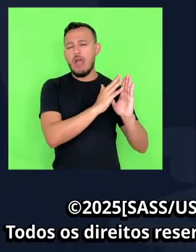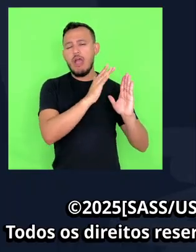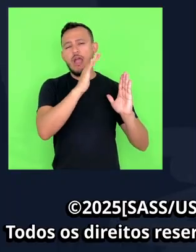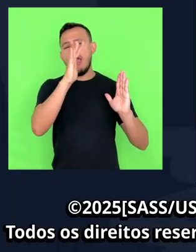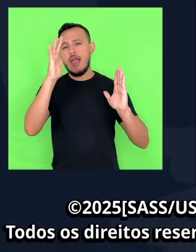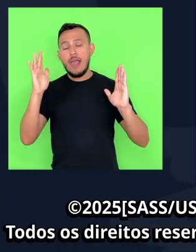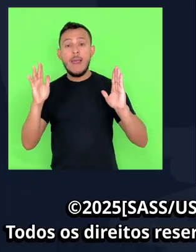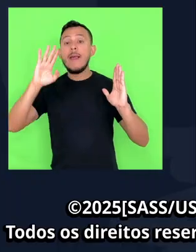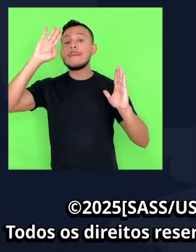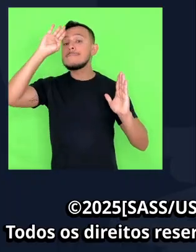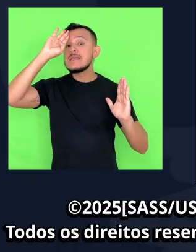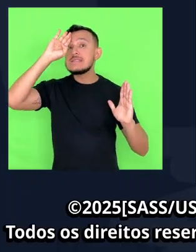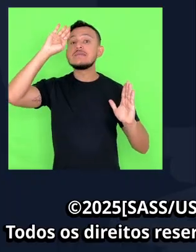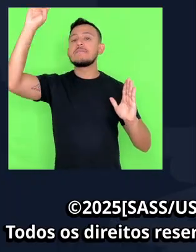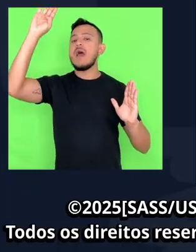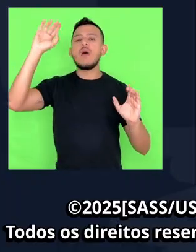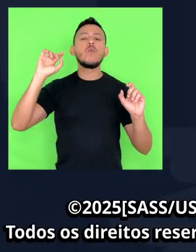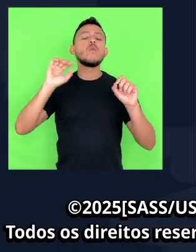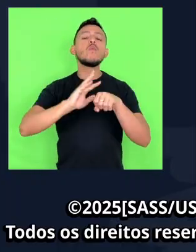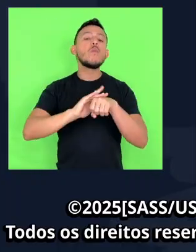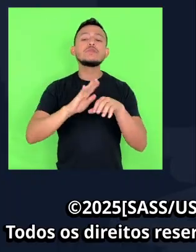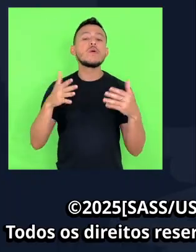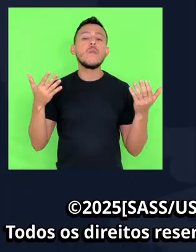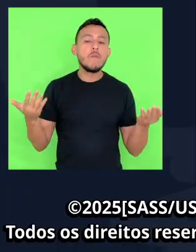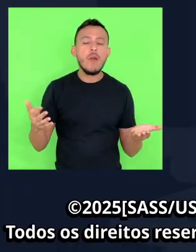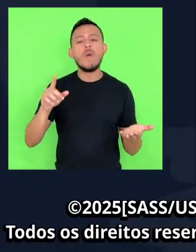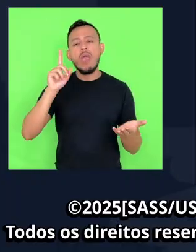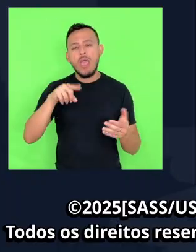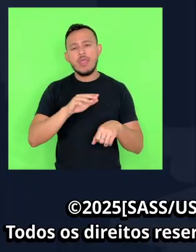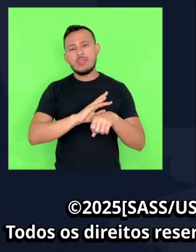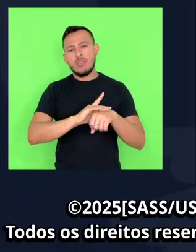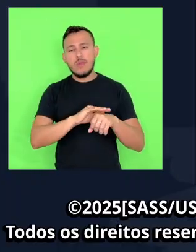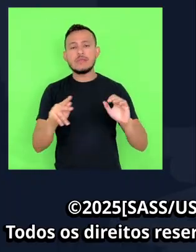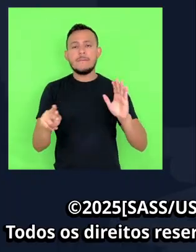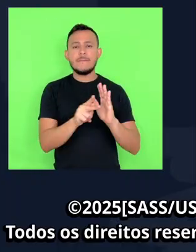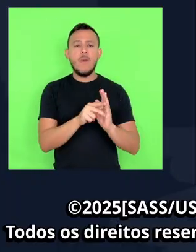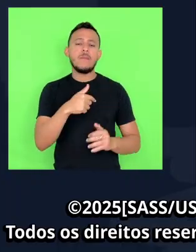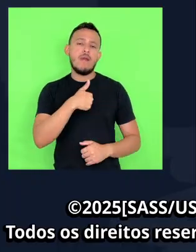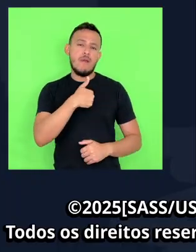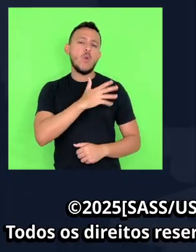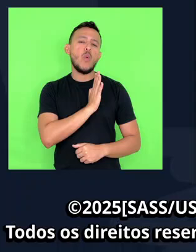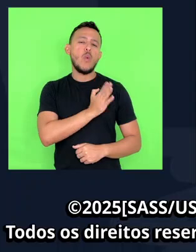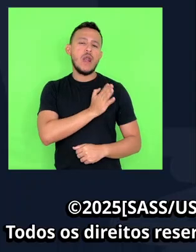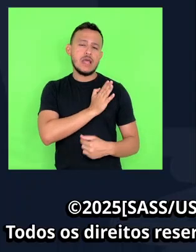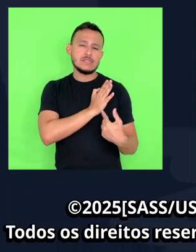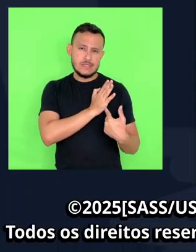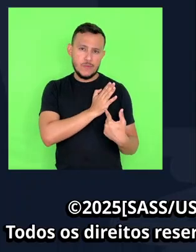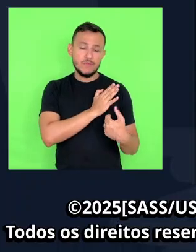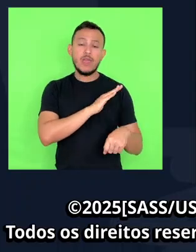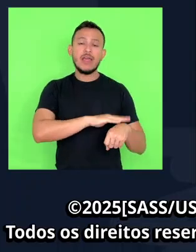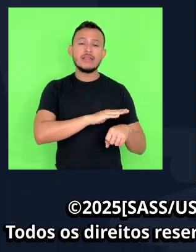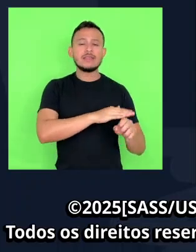dúvida alguma, a que preponderava eram as doenças cardiovasculares. Ao longo